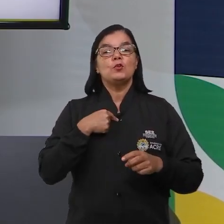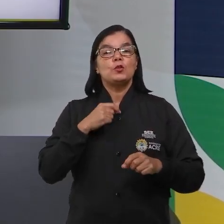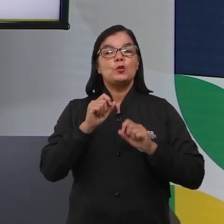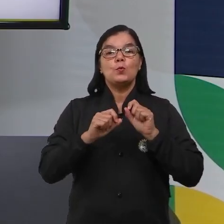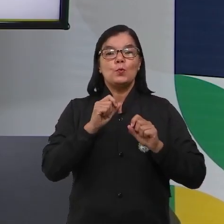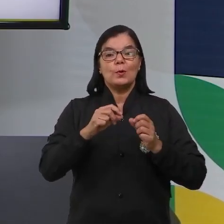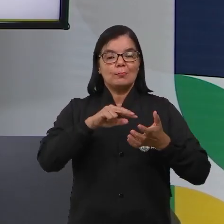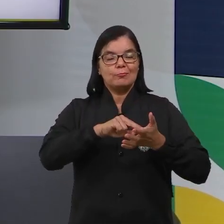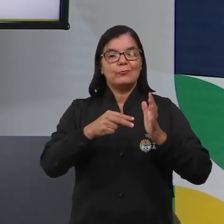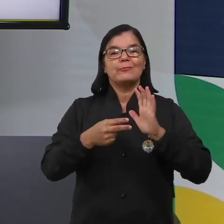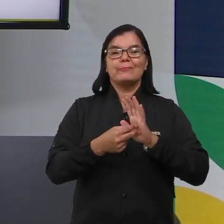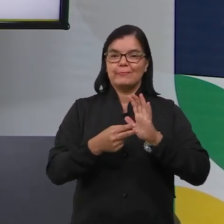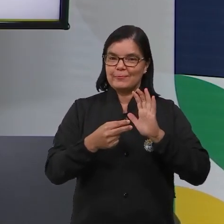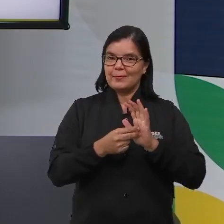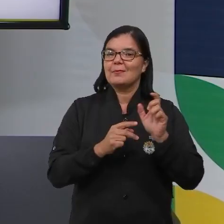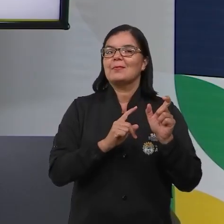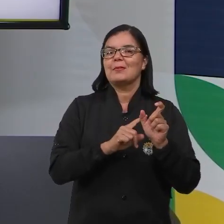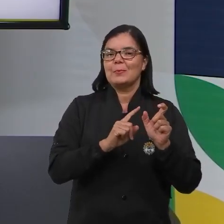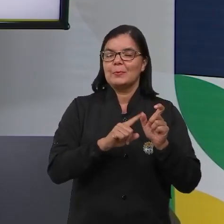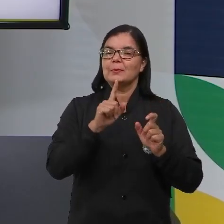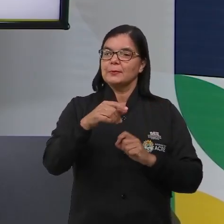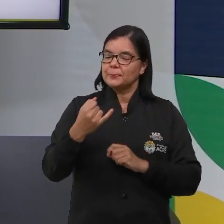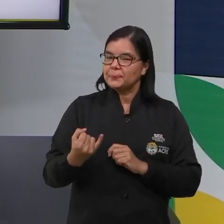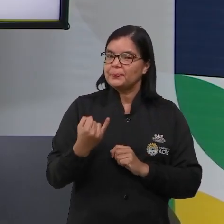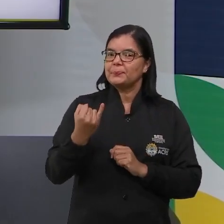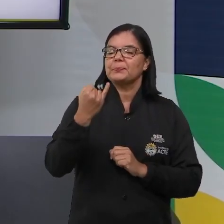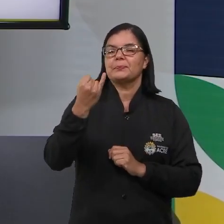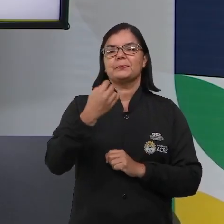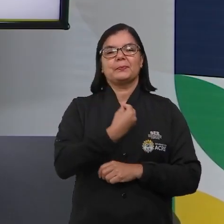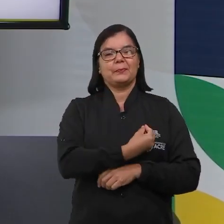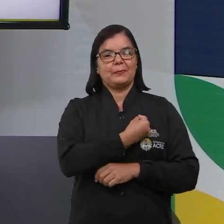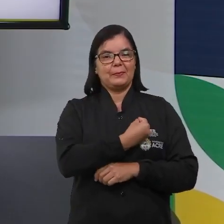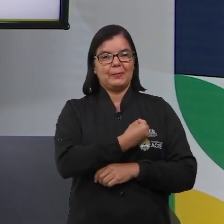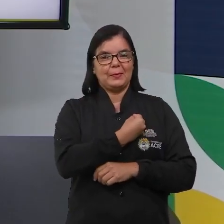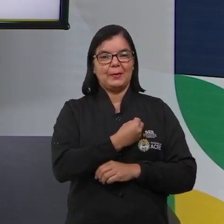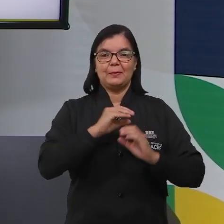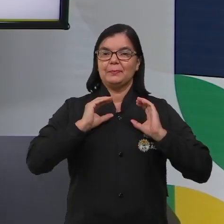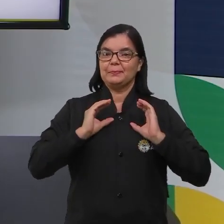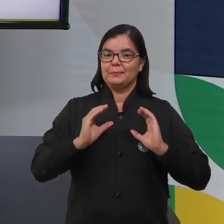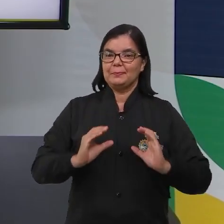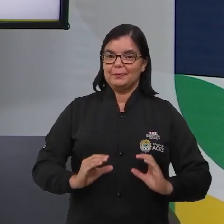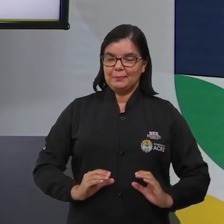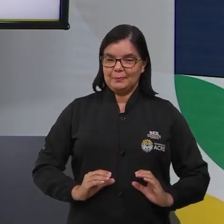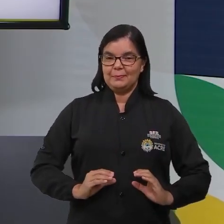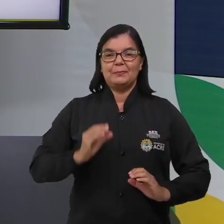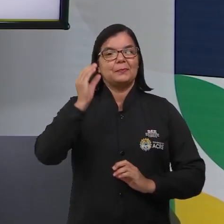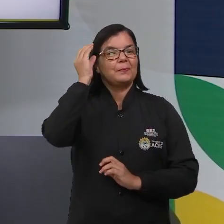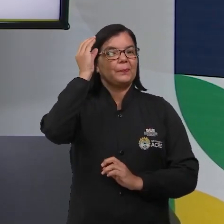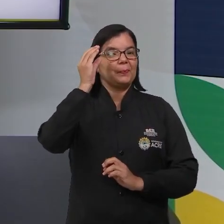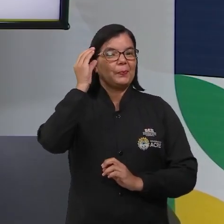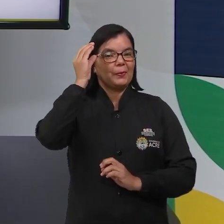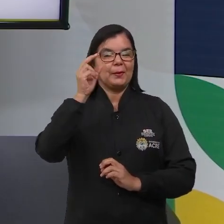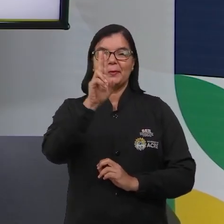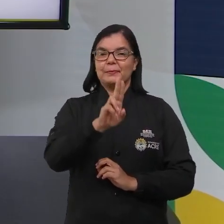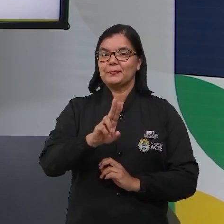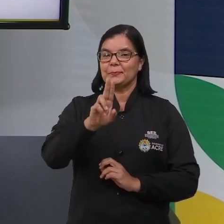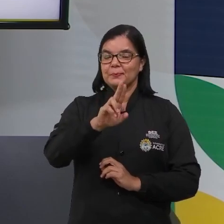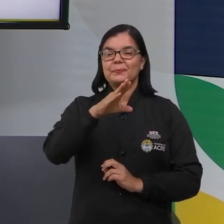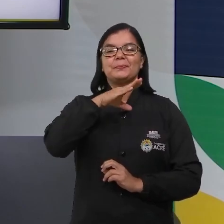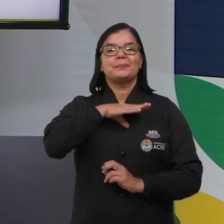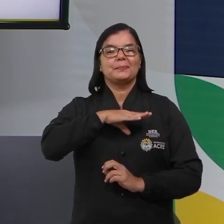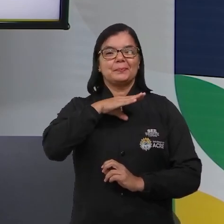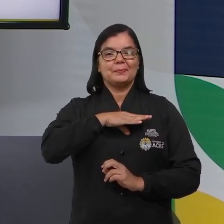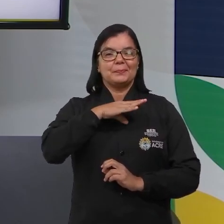de sentido são muito importantes para a nossa vida enquanto cidadãos conscientes do uso da língua